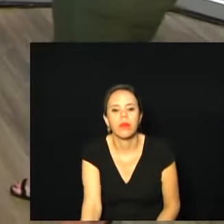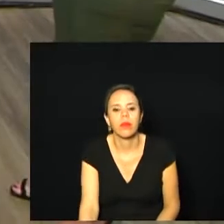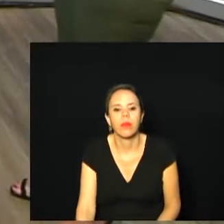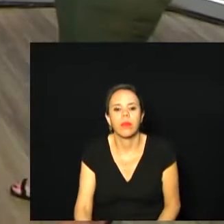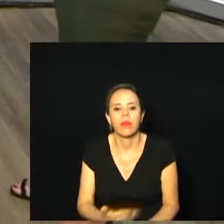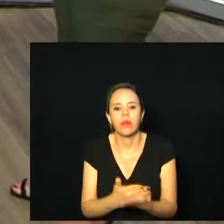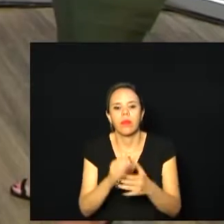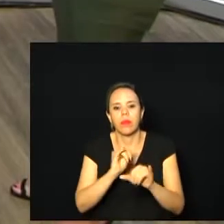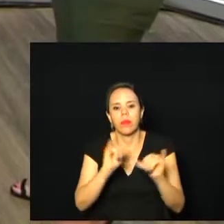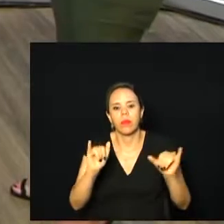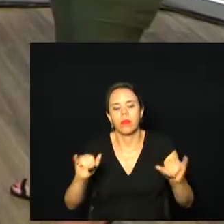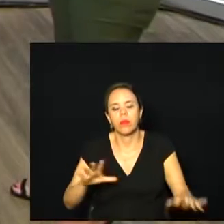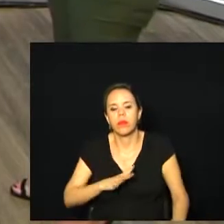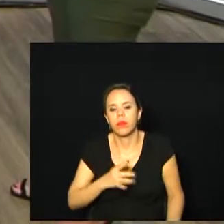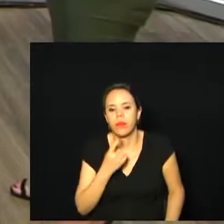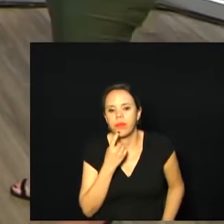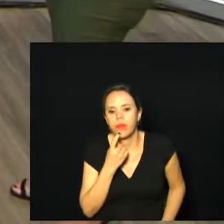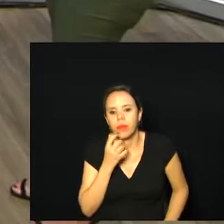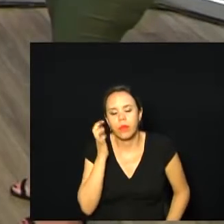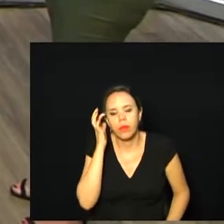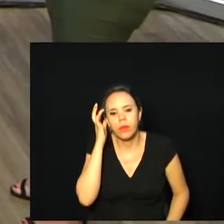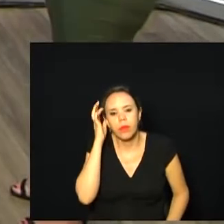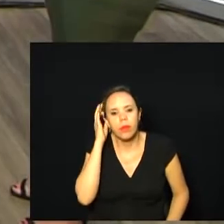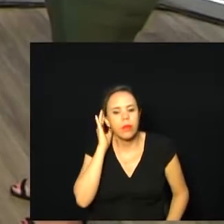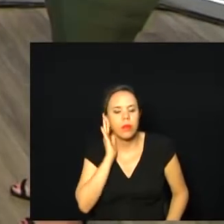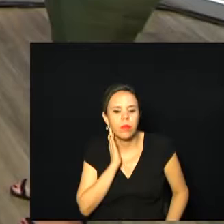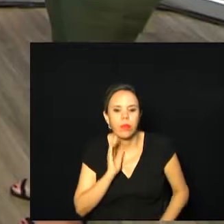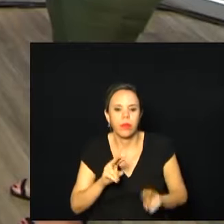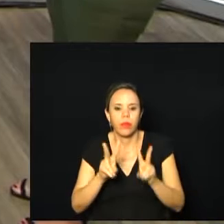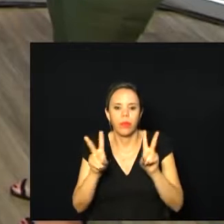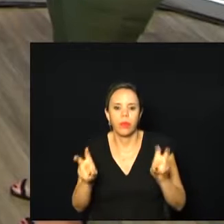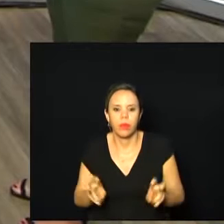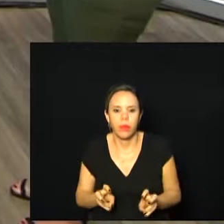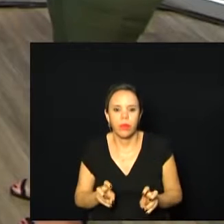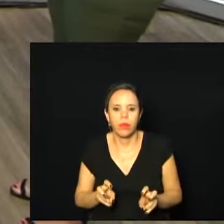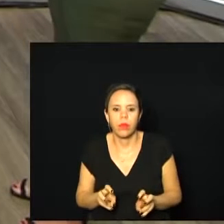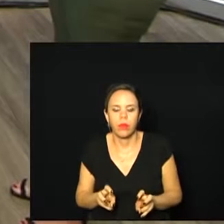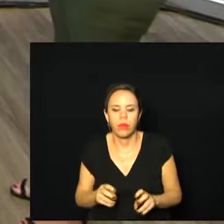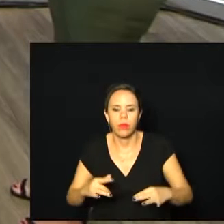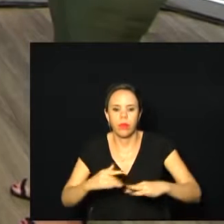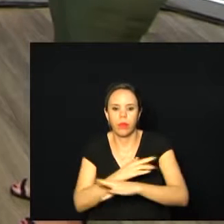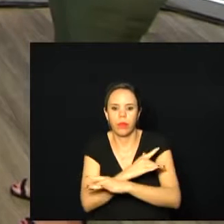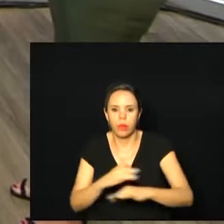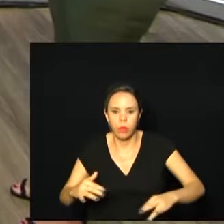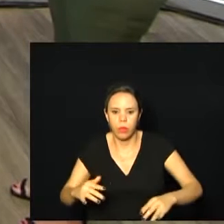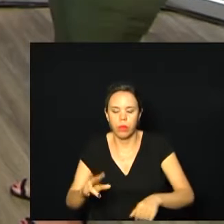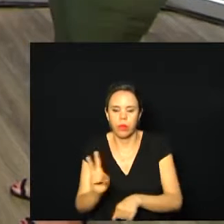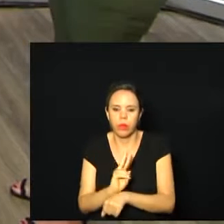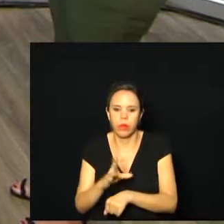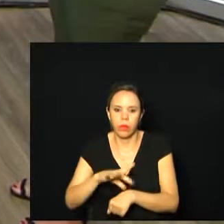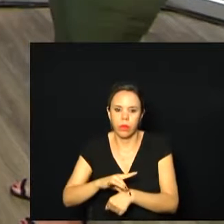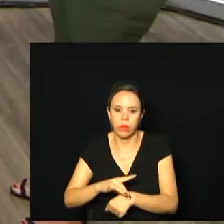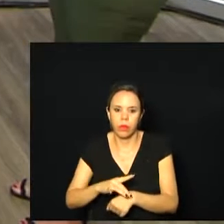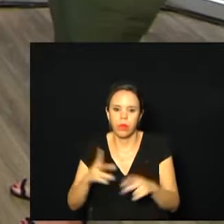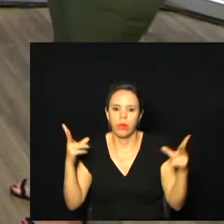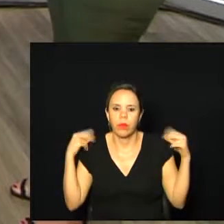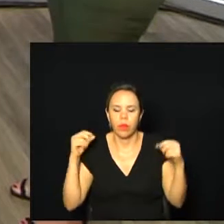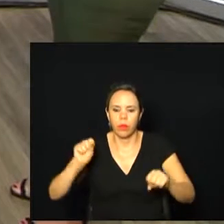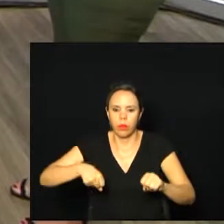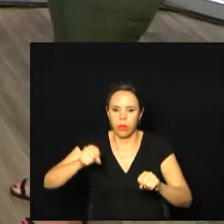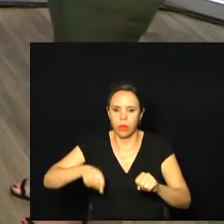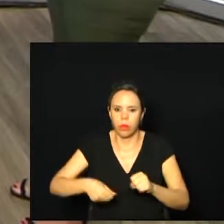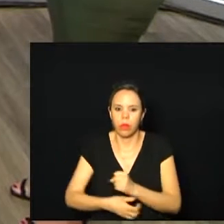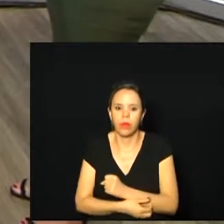uma campanha aqui na cidade de Campinas em relação a trânsito e a segurança dos motociclistas. É